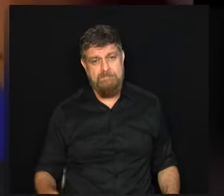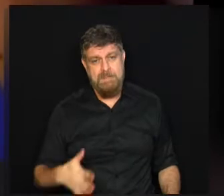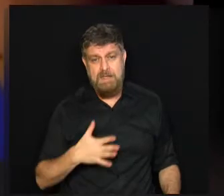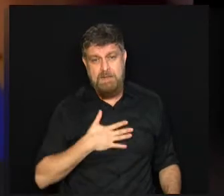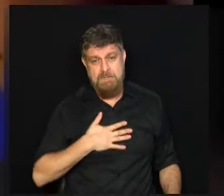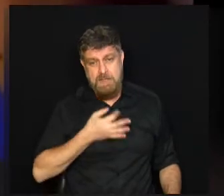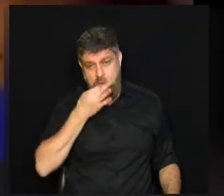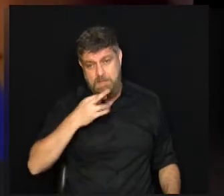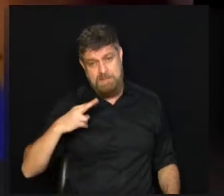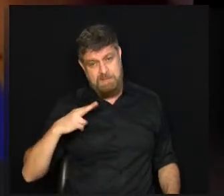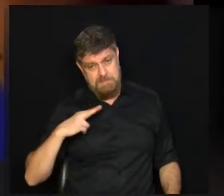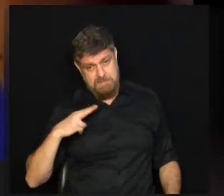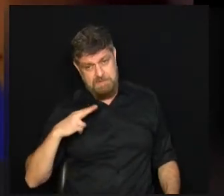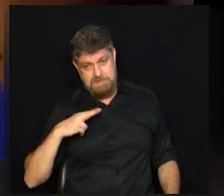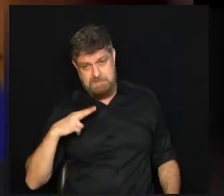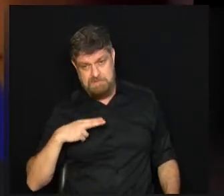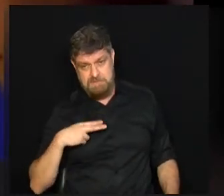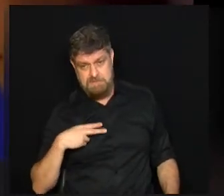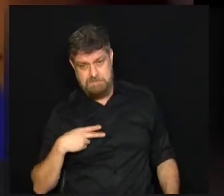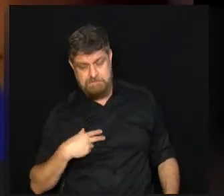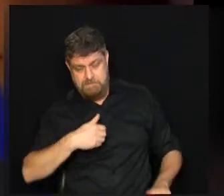visão externa da